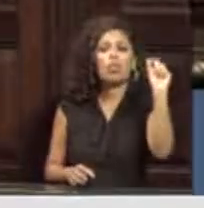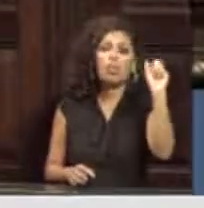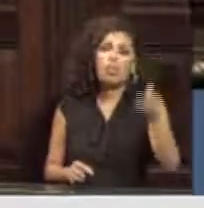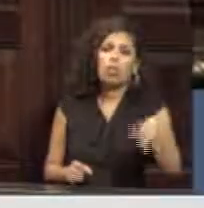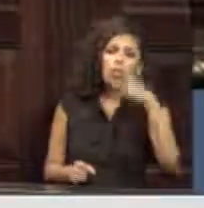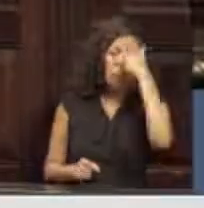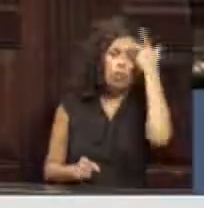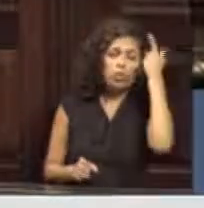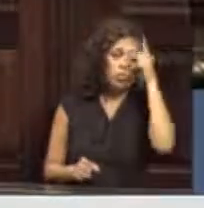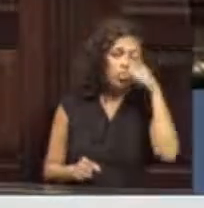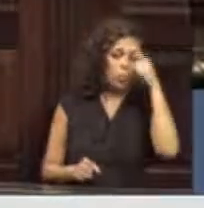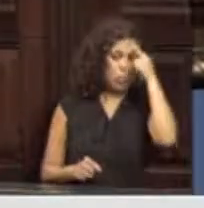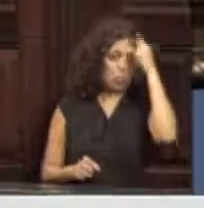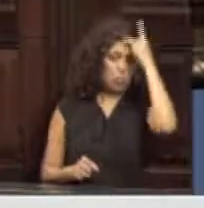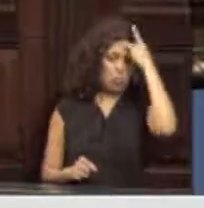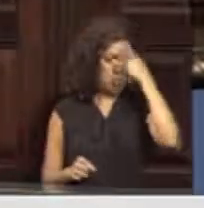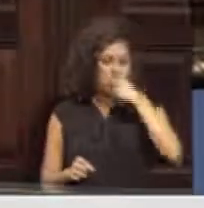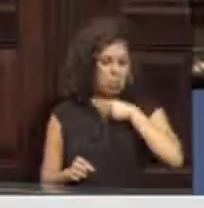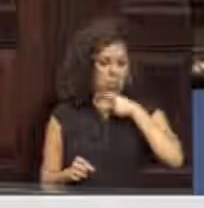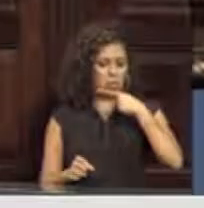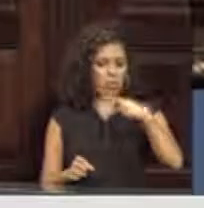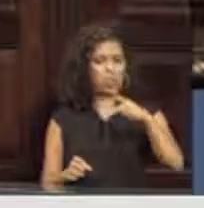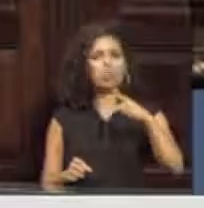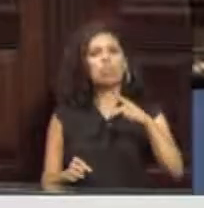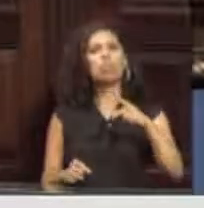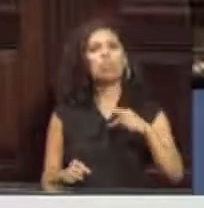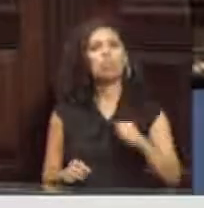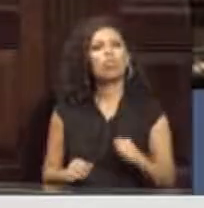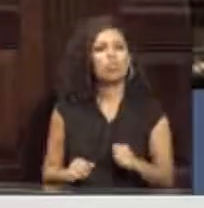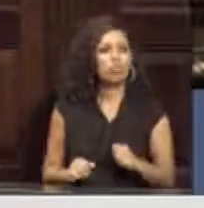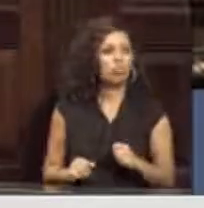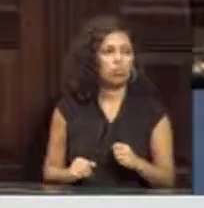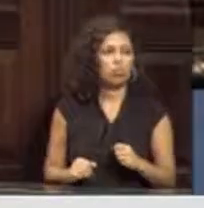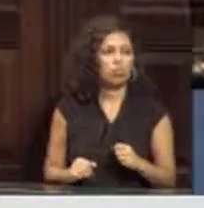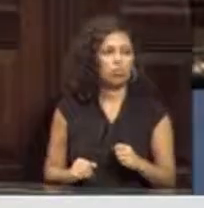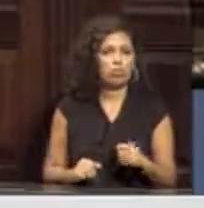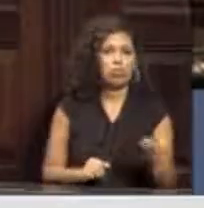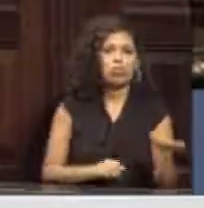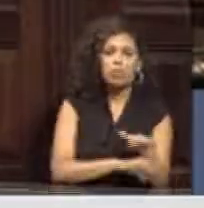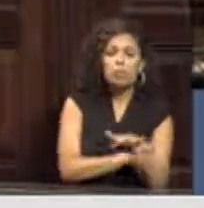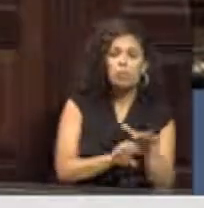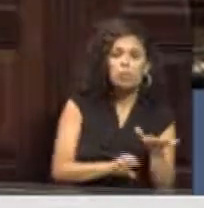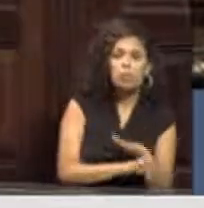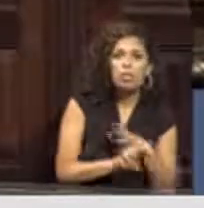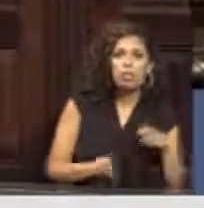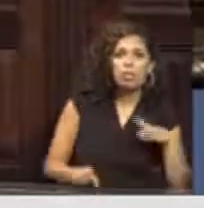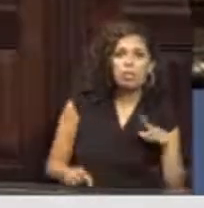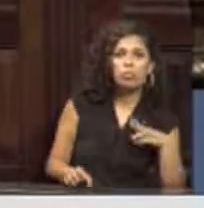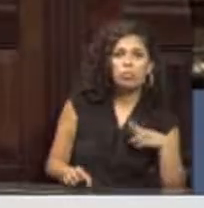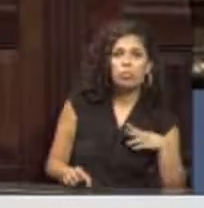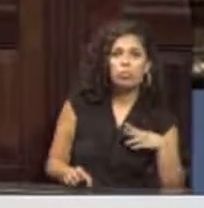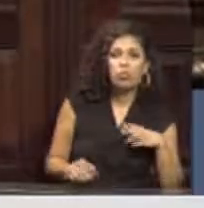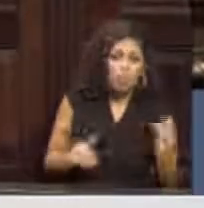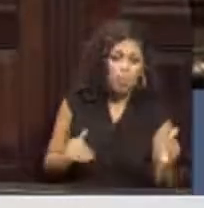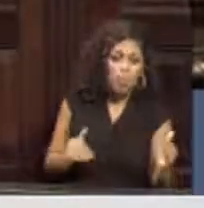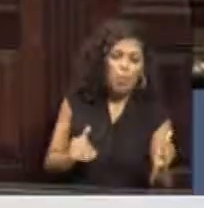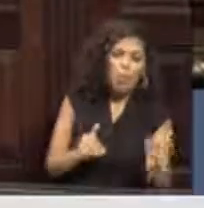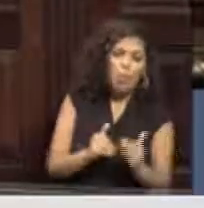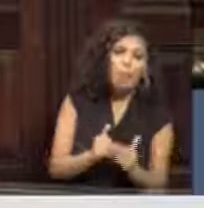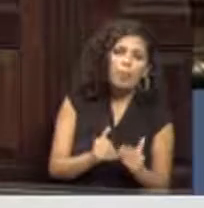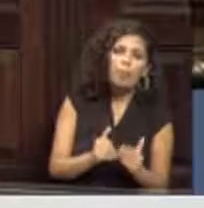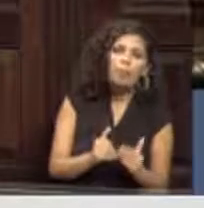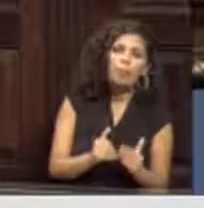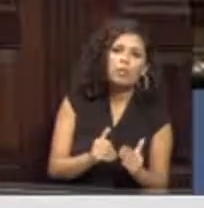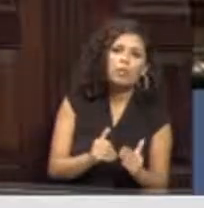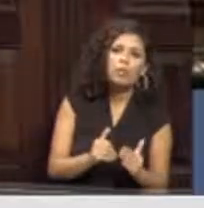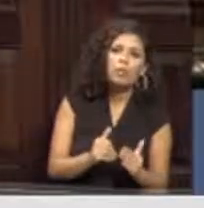E, no entanto, atolou a empresa a ponto dela não conseguir vender para a